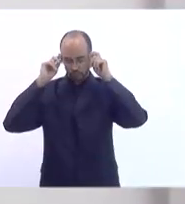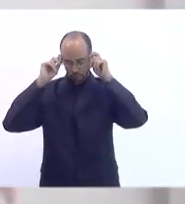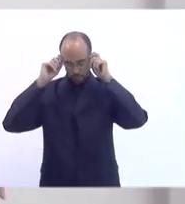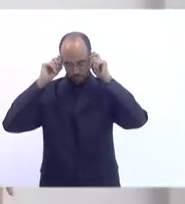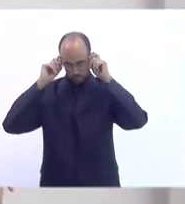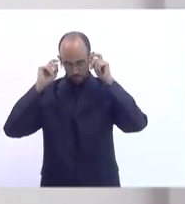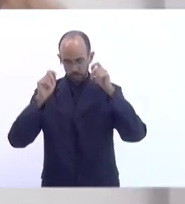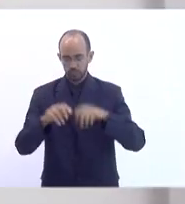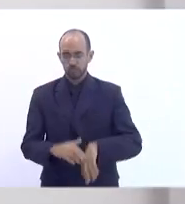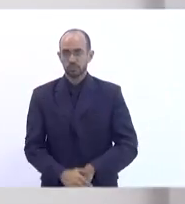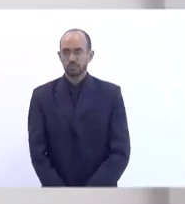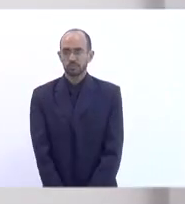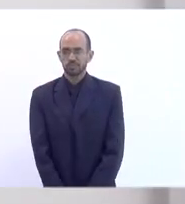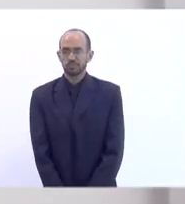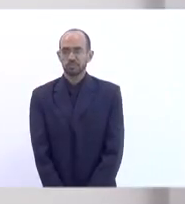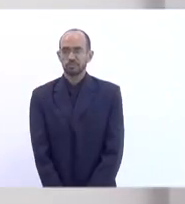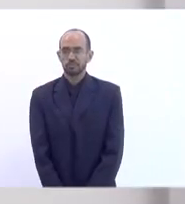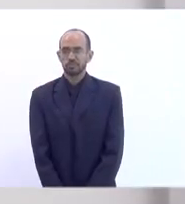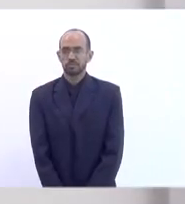Olá senhores